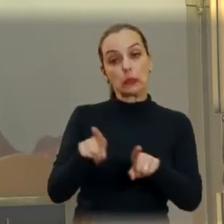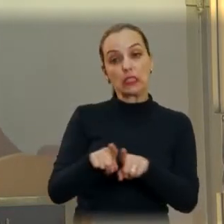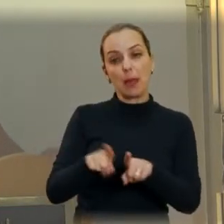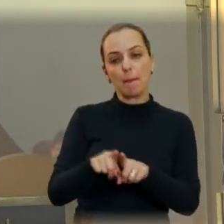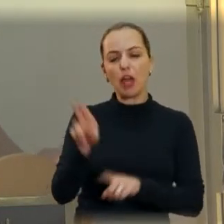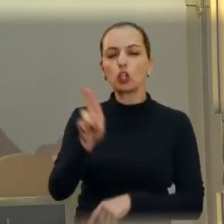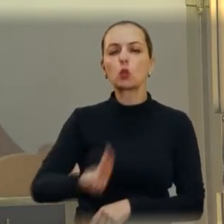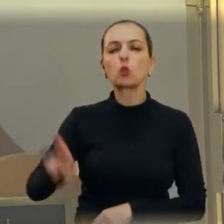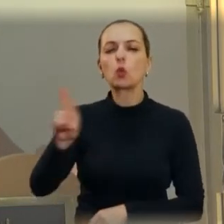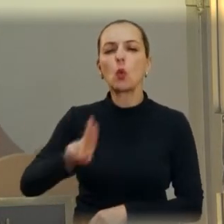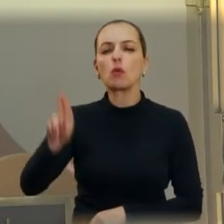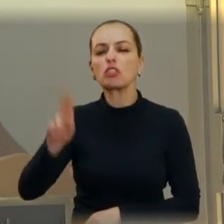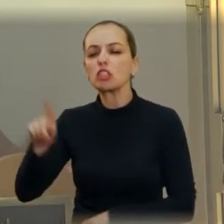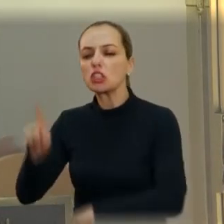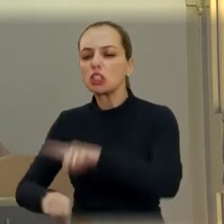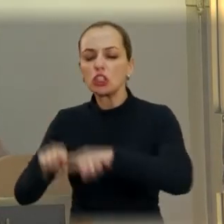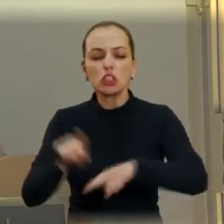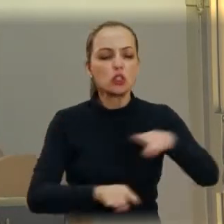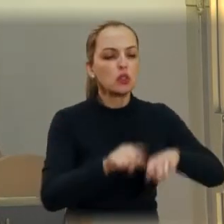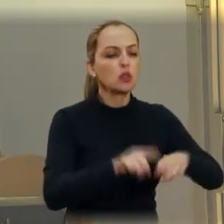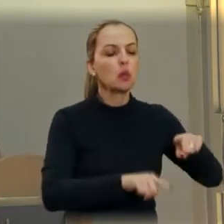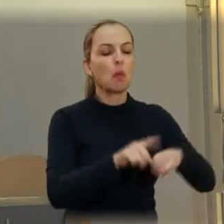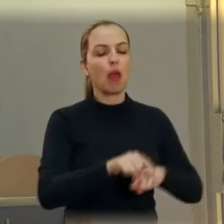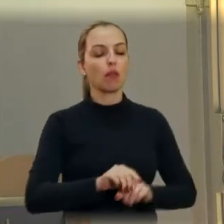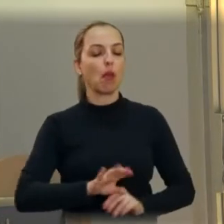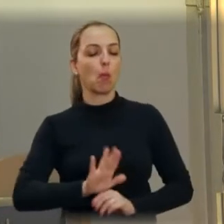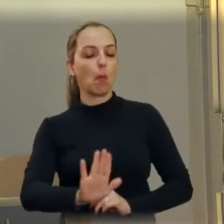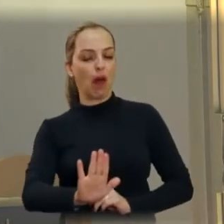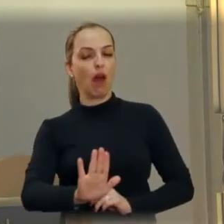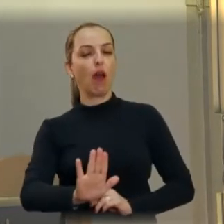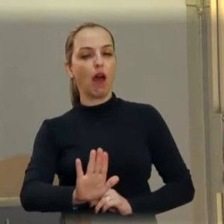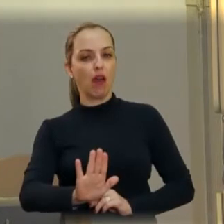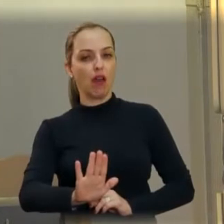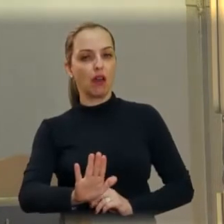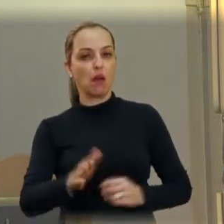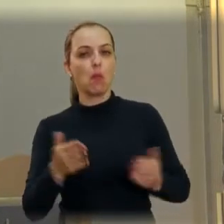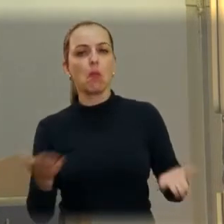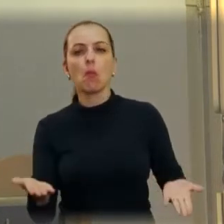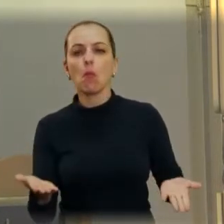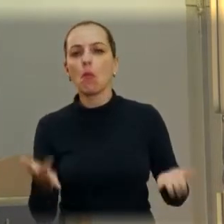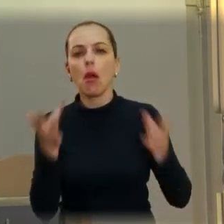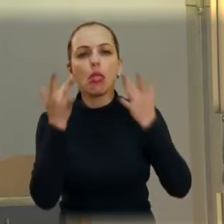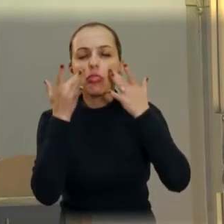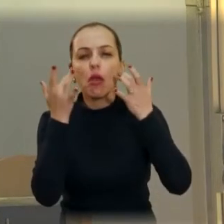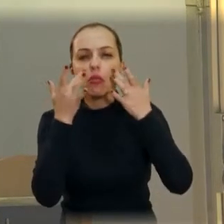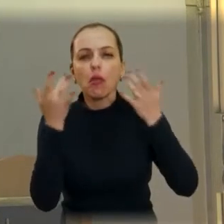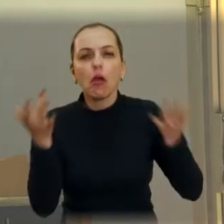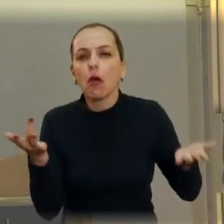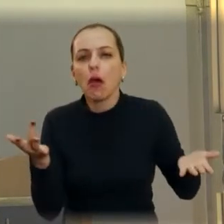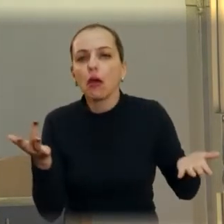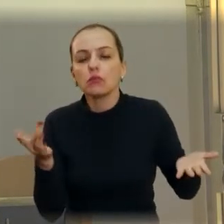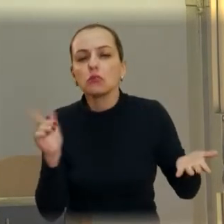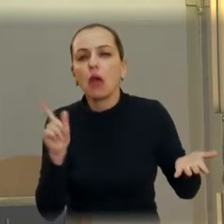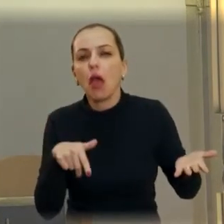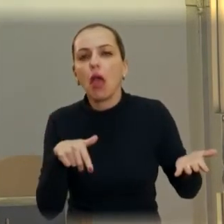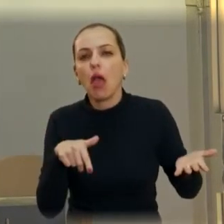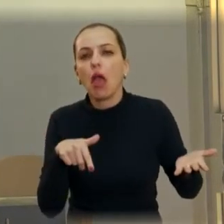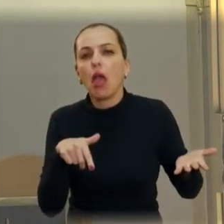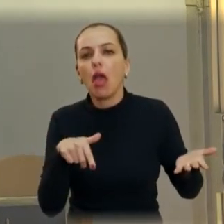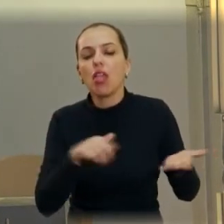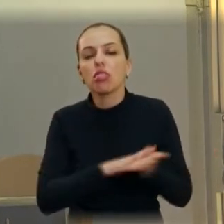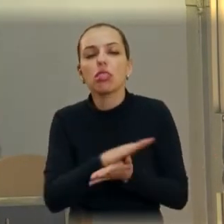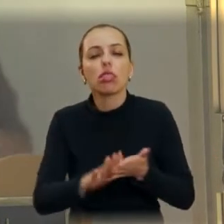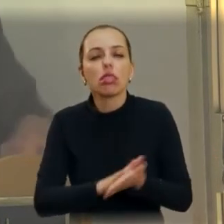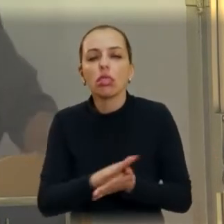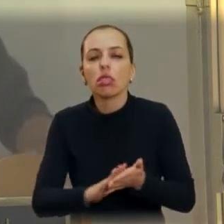utilizar cada instrumento que esta casa tem. Agora, o que é uma cena a não ser um nada na